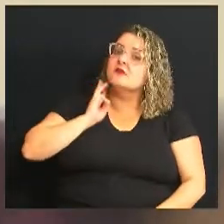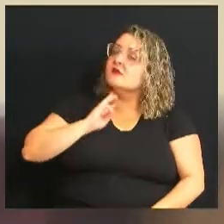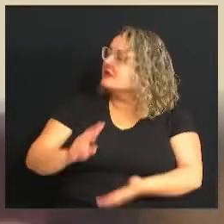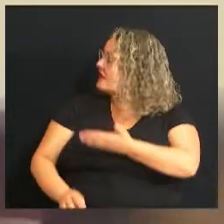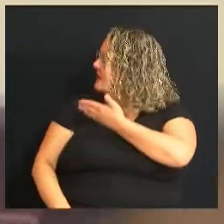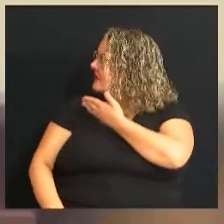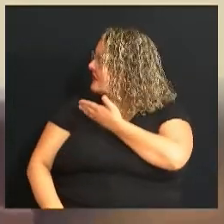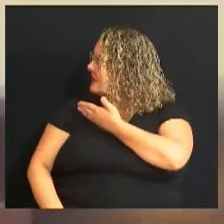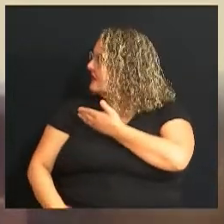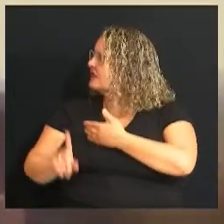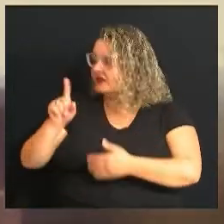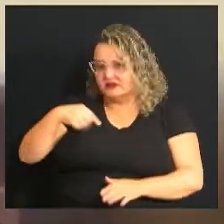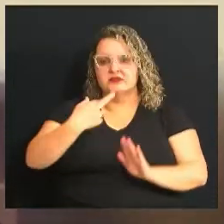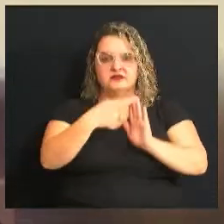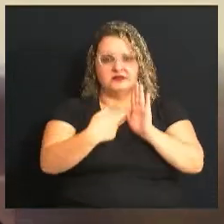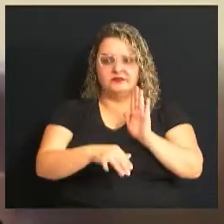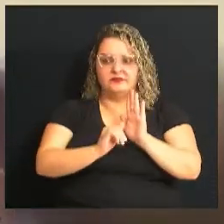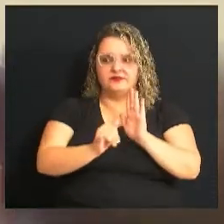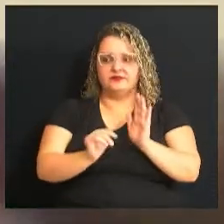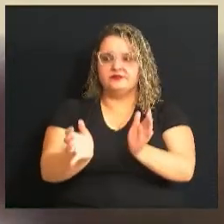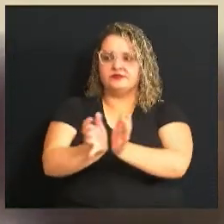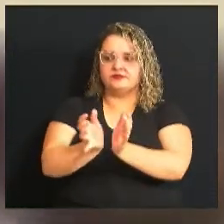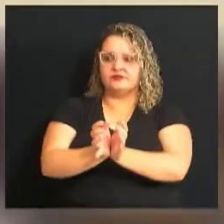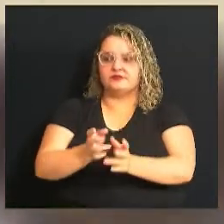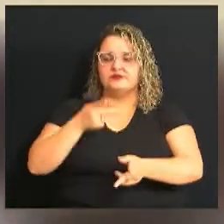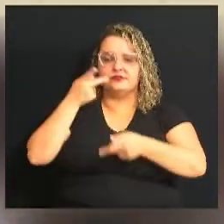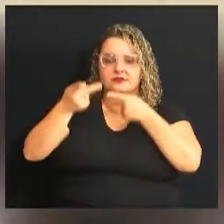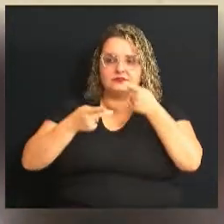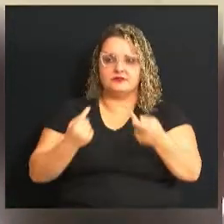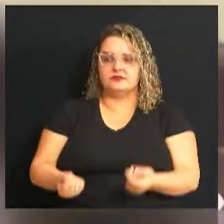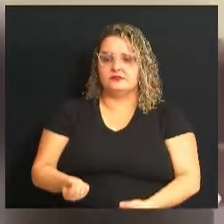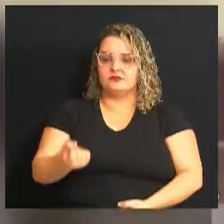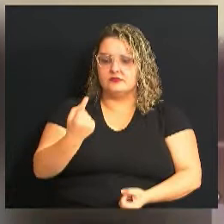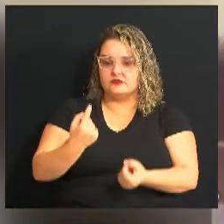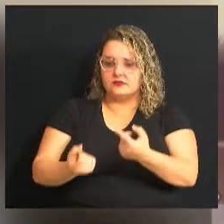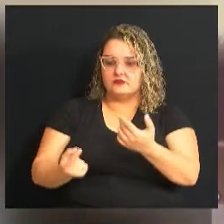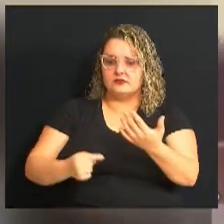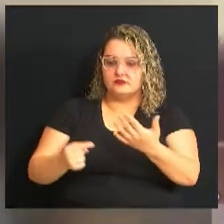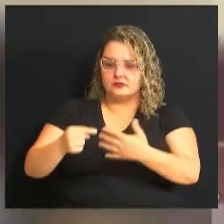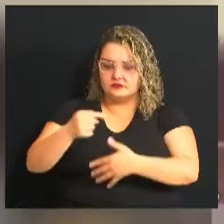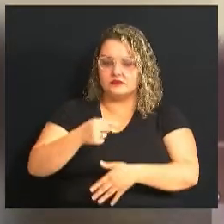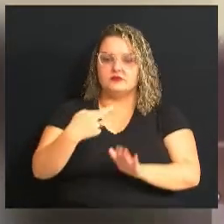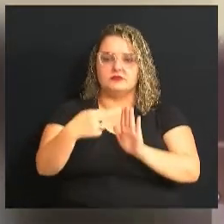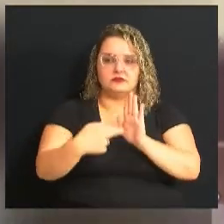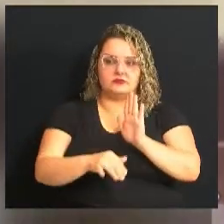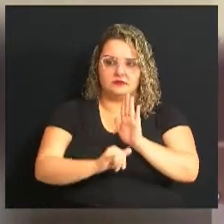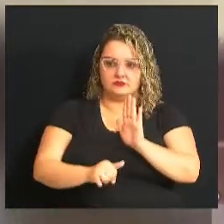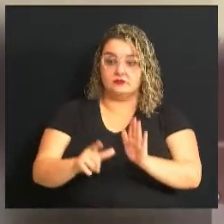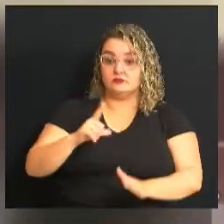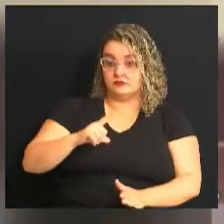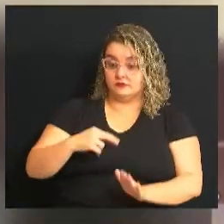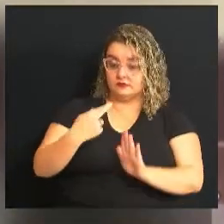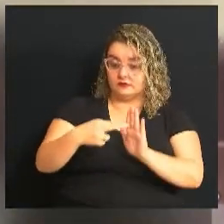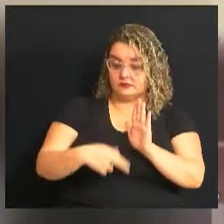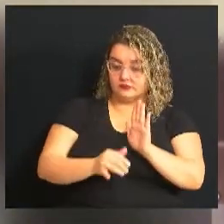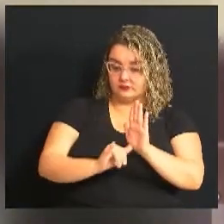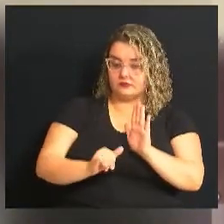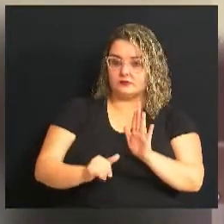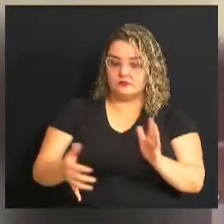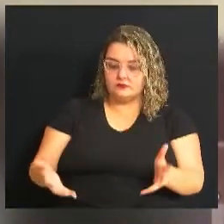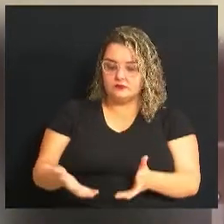que é o relator da comissão, comentou alguns pontos do relatório. Há no relatório, portanto,